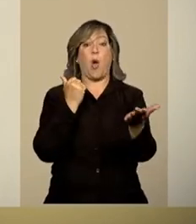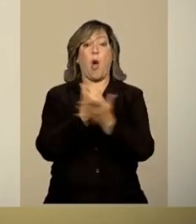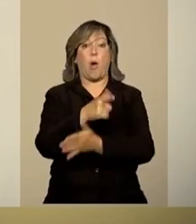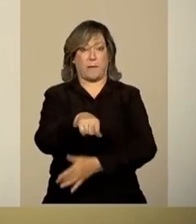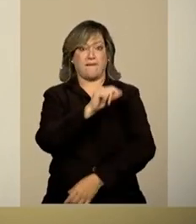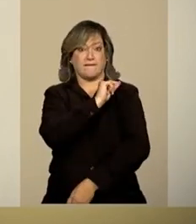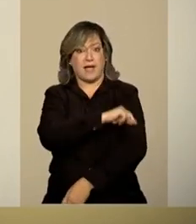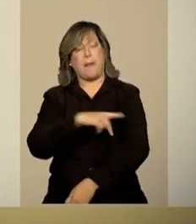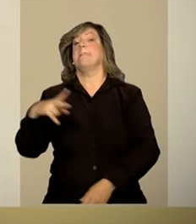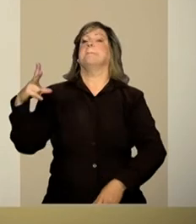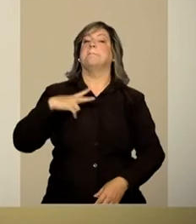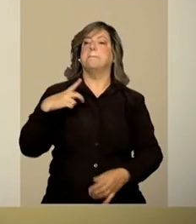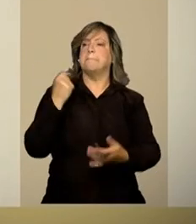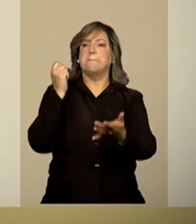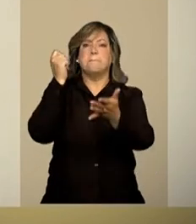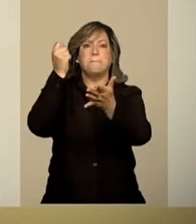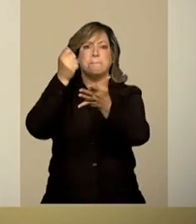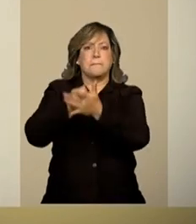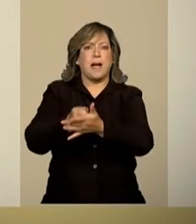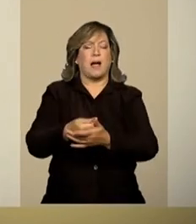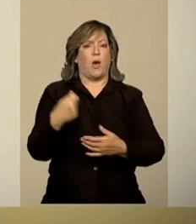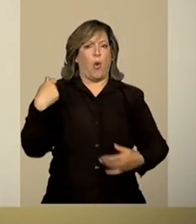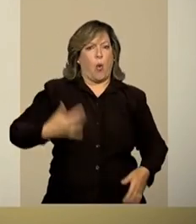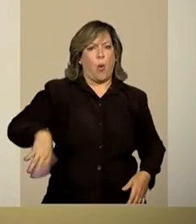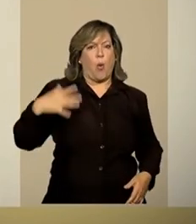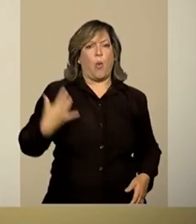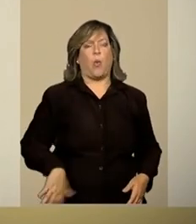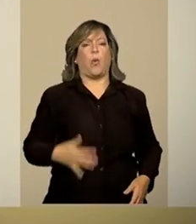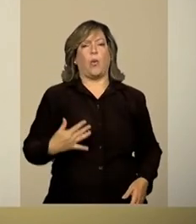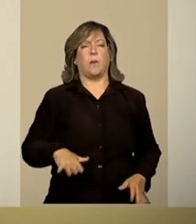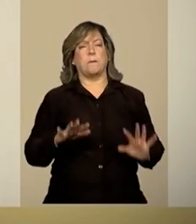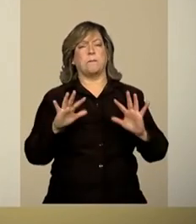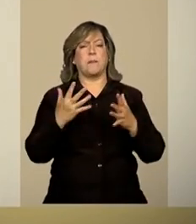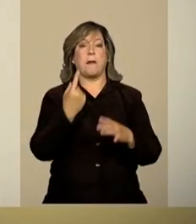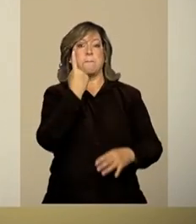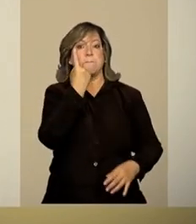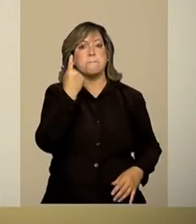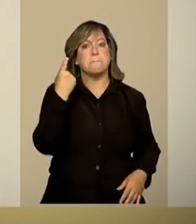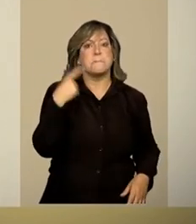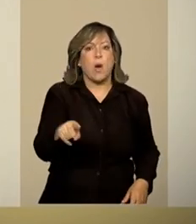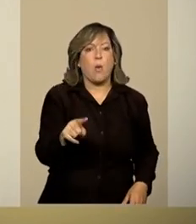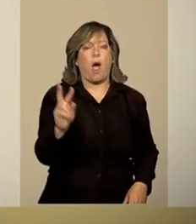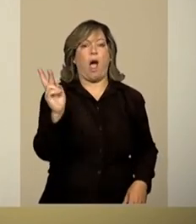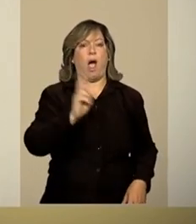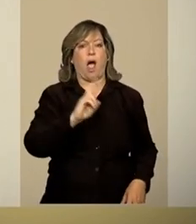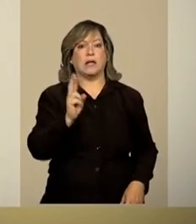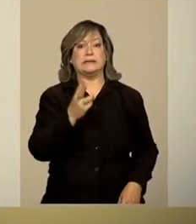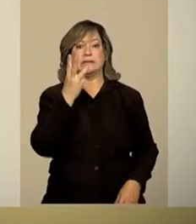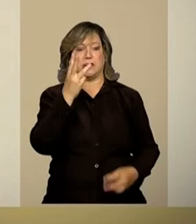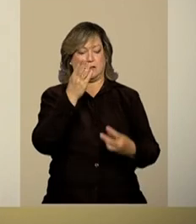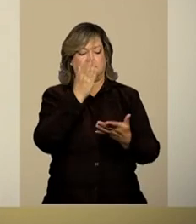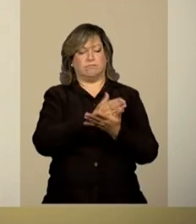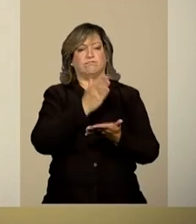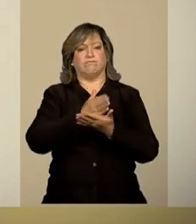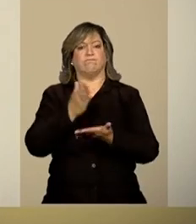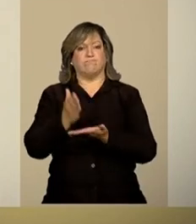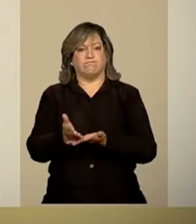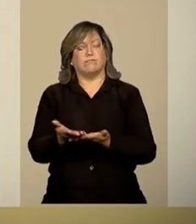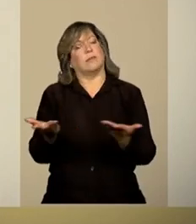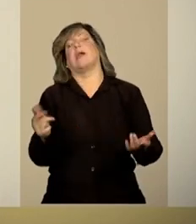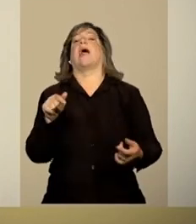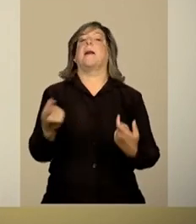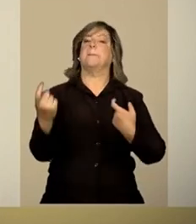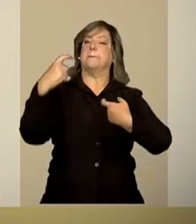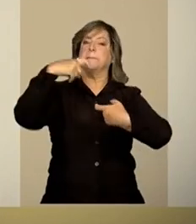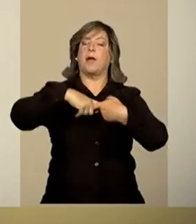de um laboratório particular teria que desembolsar cerca de mil reais pelas três doses ué e